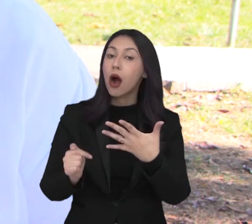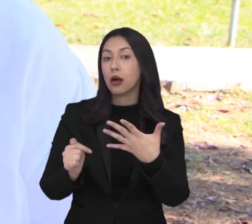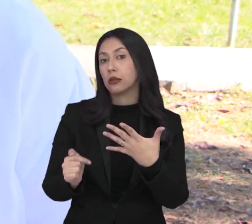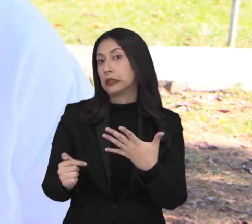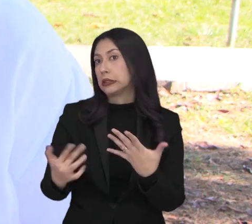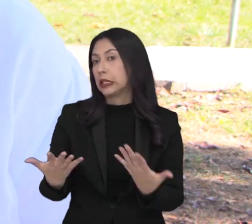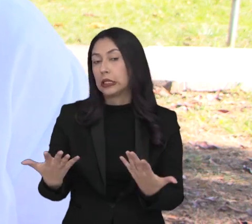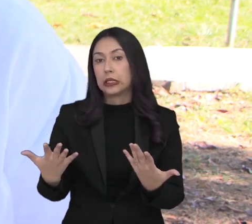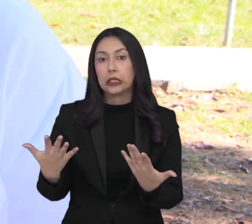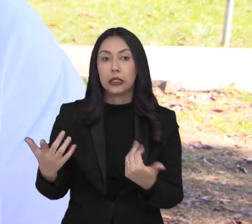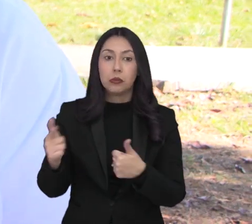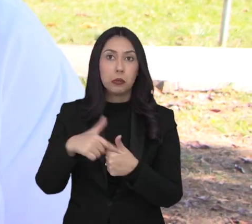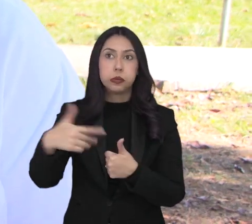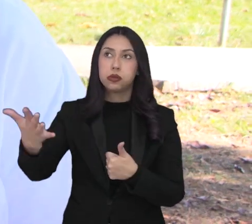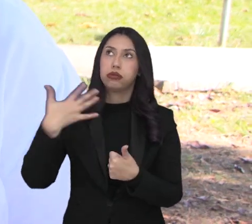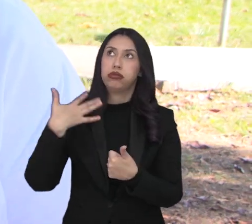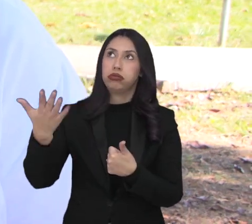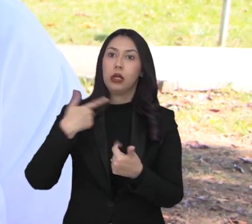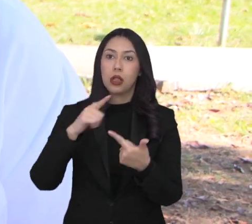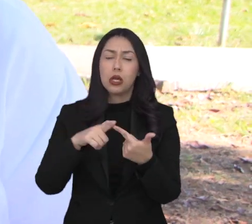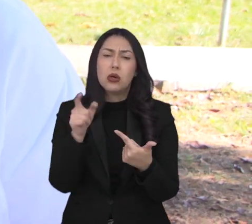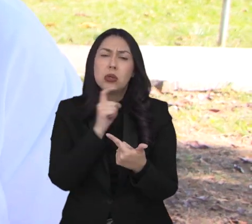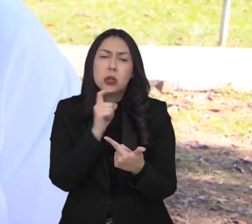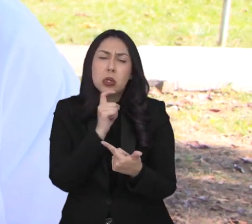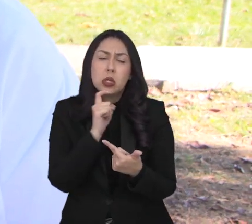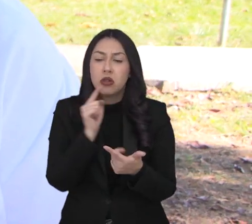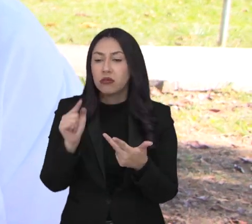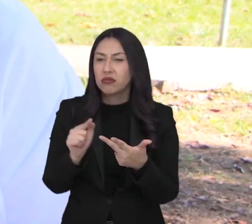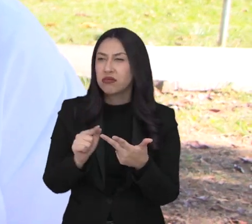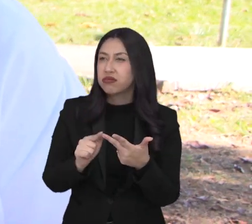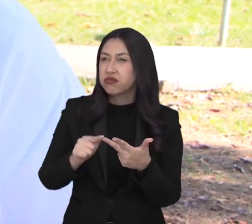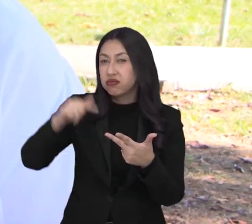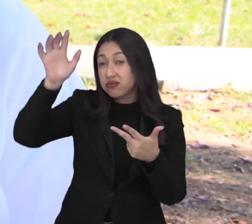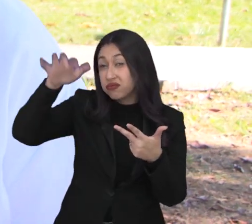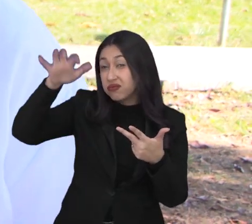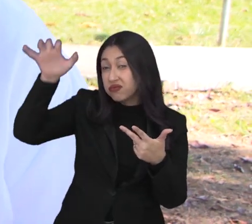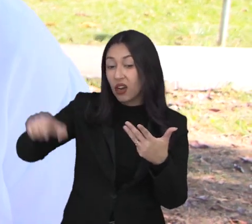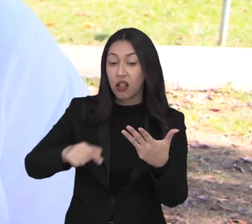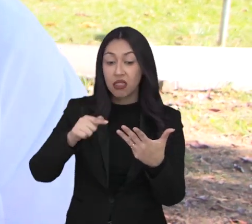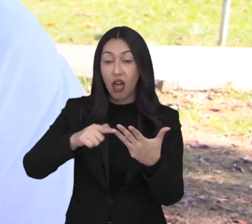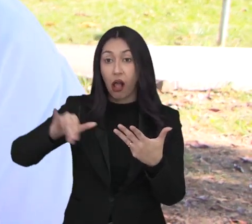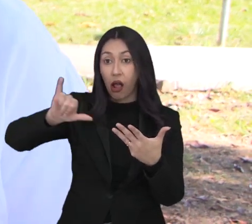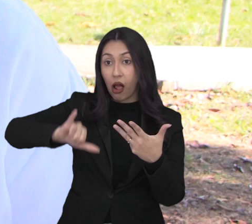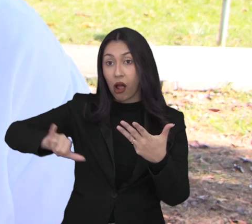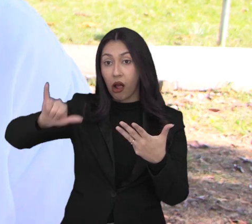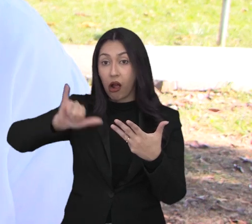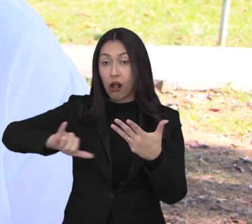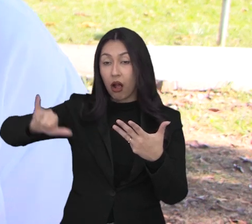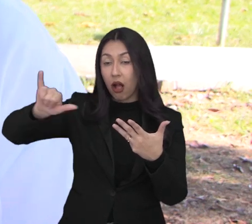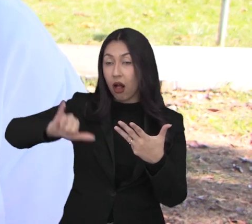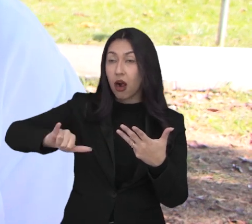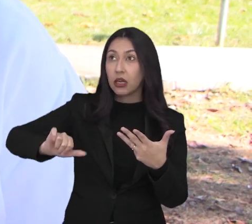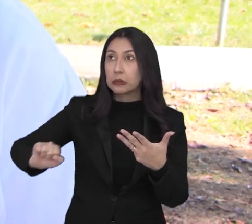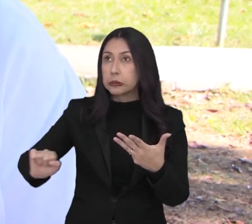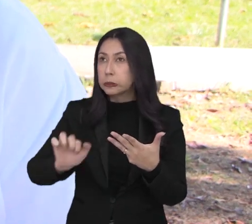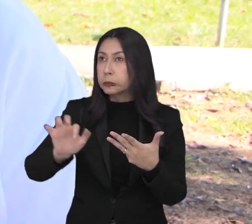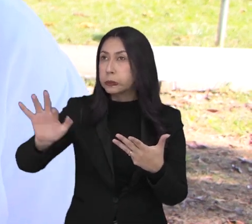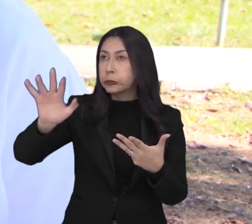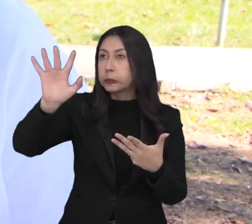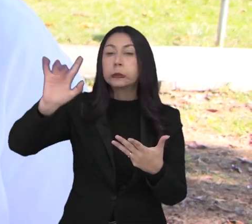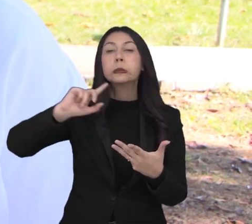riscos ocupacionais relacionados a calor, frio, umidade, agentes químicos, como no caso da